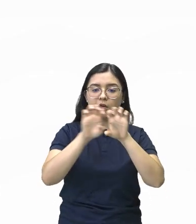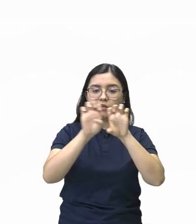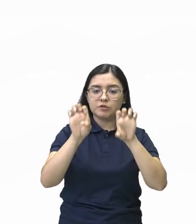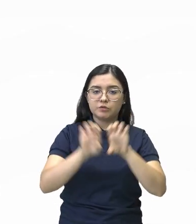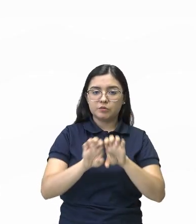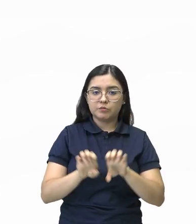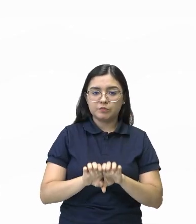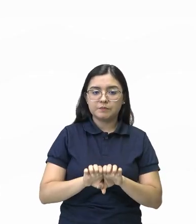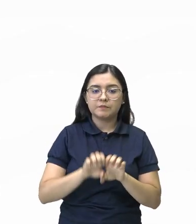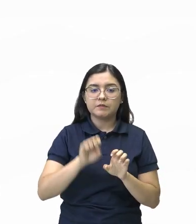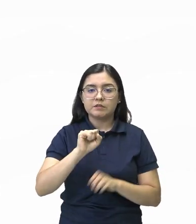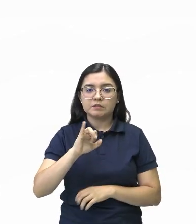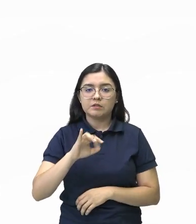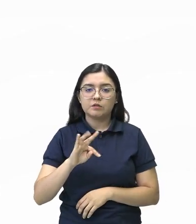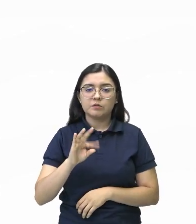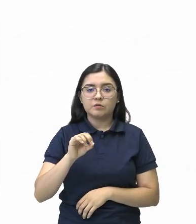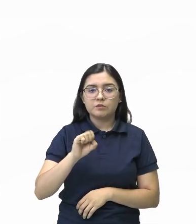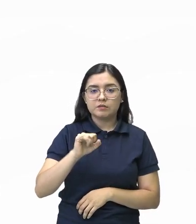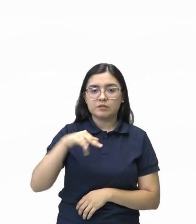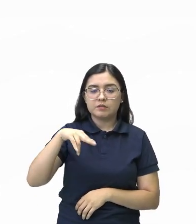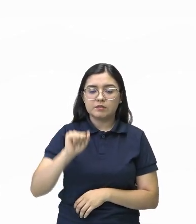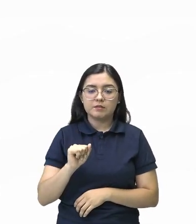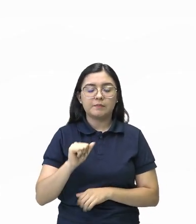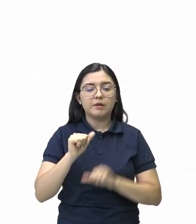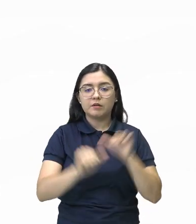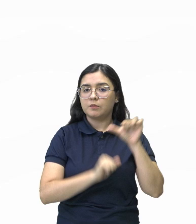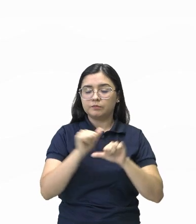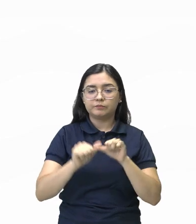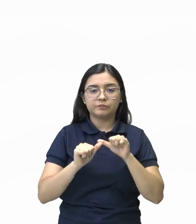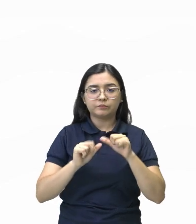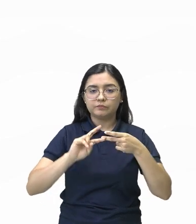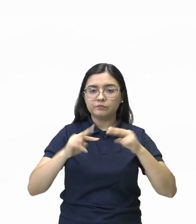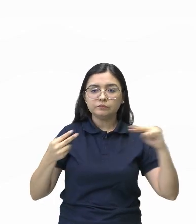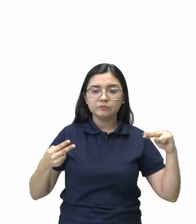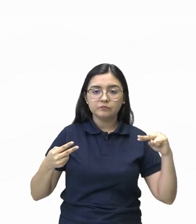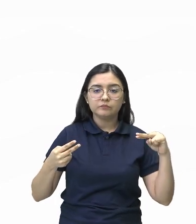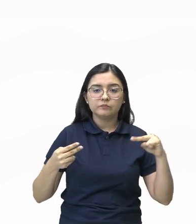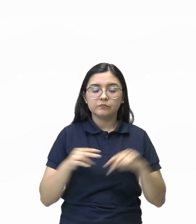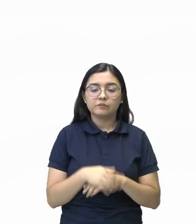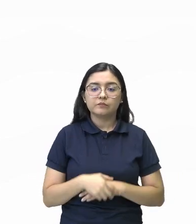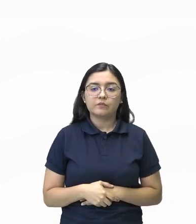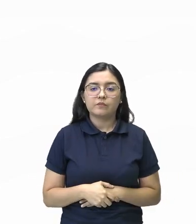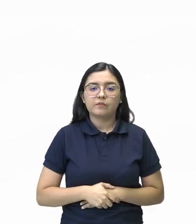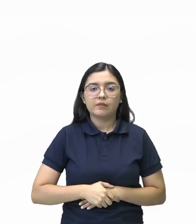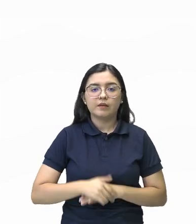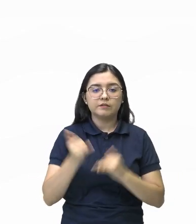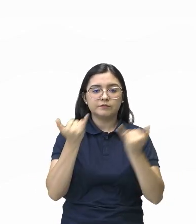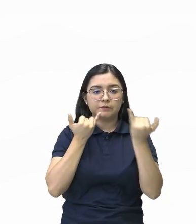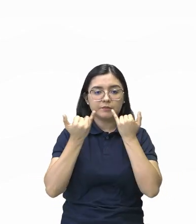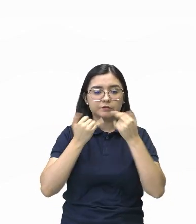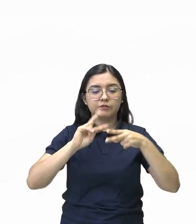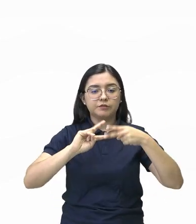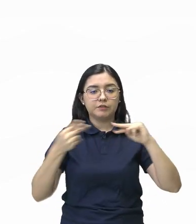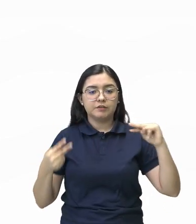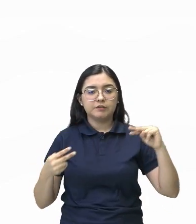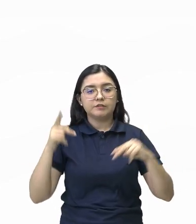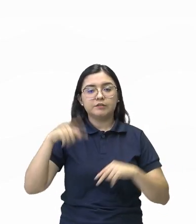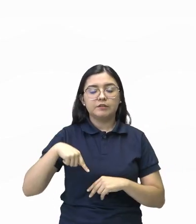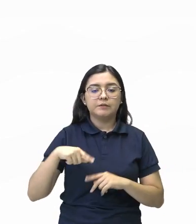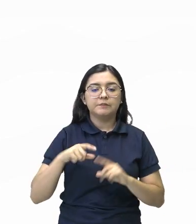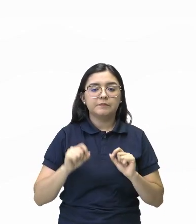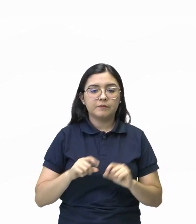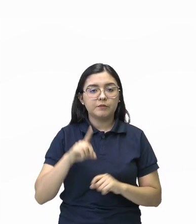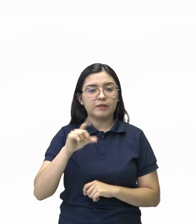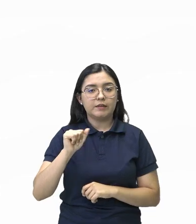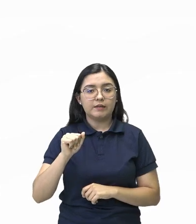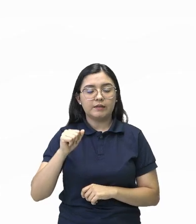da citosina, sem alterar o gene, né? Ou sem alterar as informações genéticas, que é o DNA